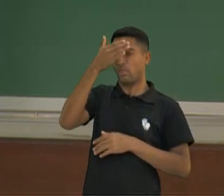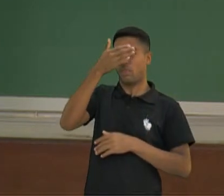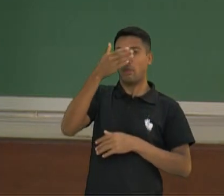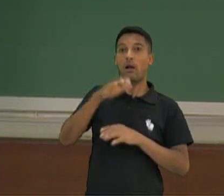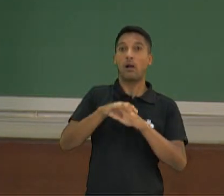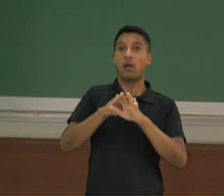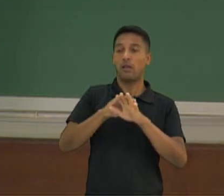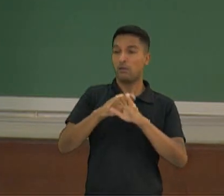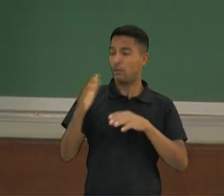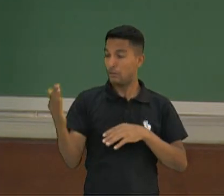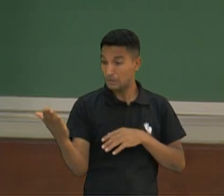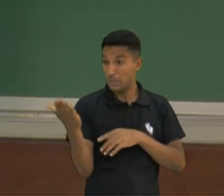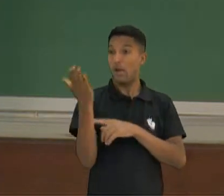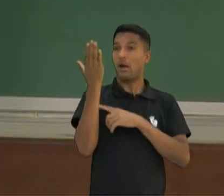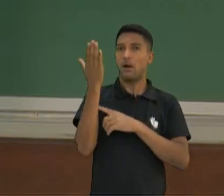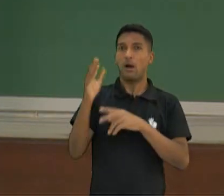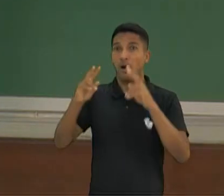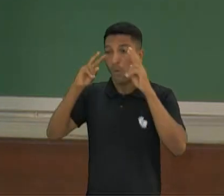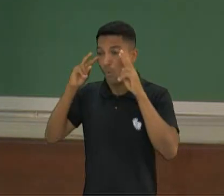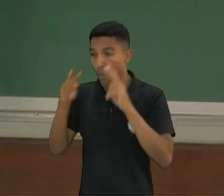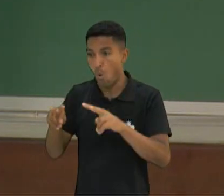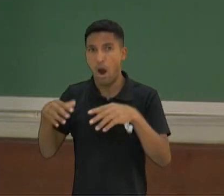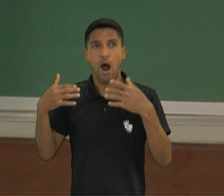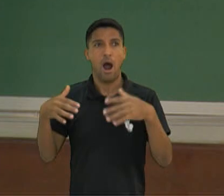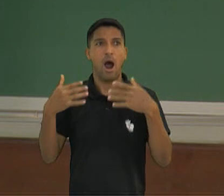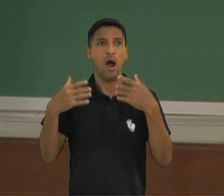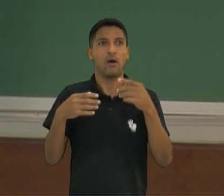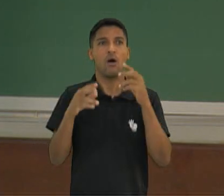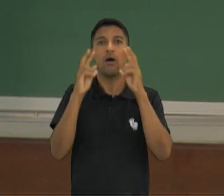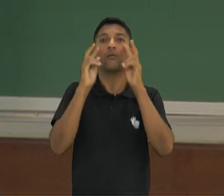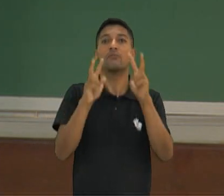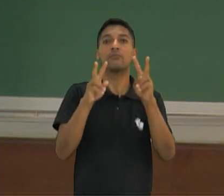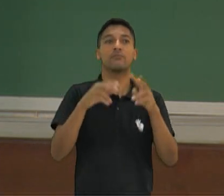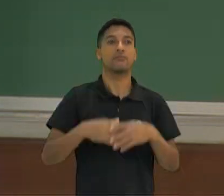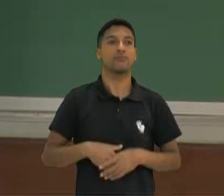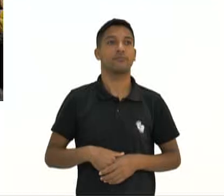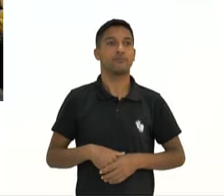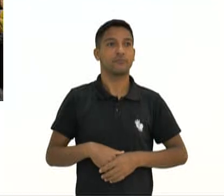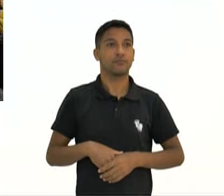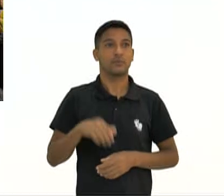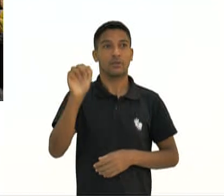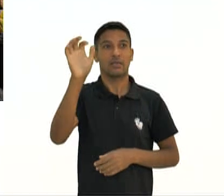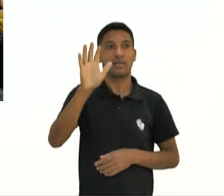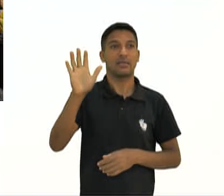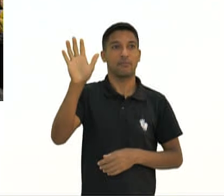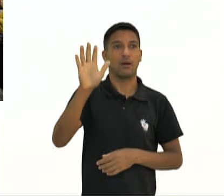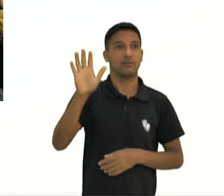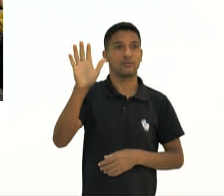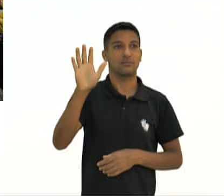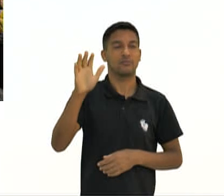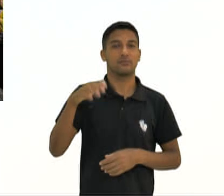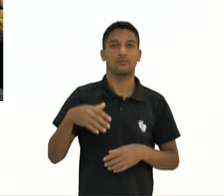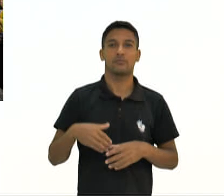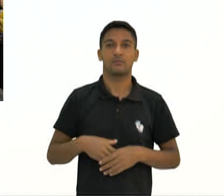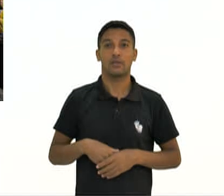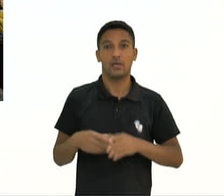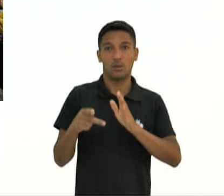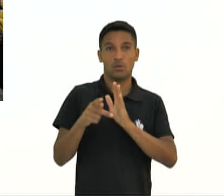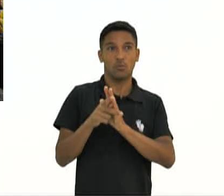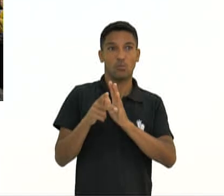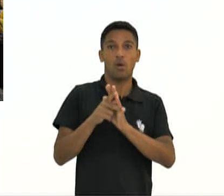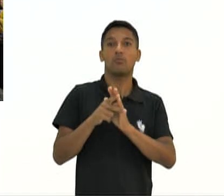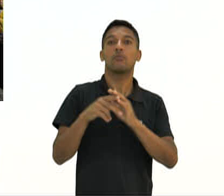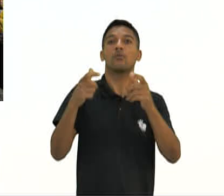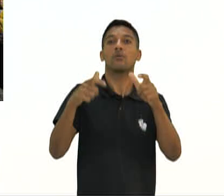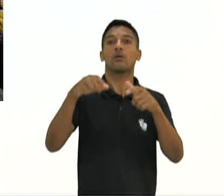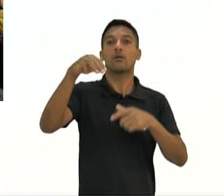de toneladas de resíduos plásticos, aí fica pior ainda, né? Olha a situação aqui, é uma imagem retirada de uma área do Marrocos,